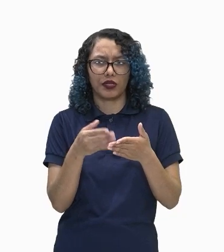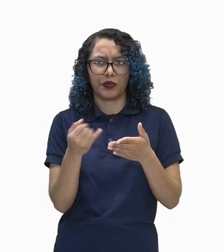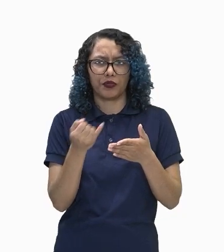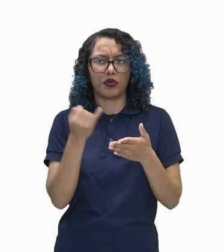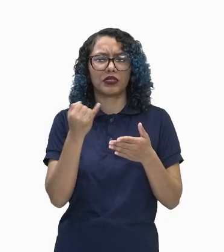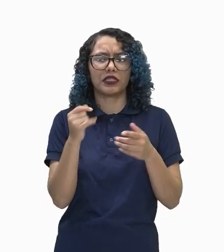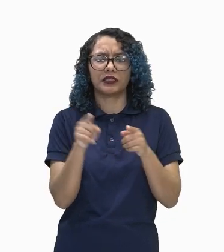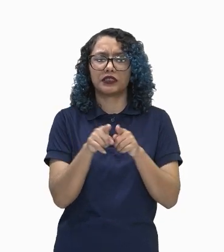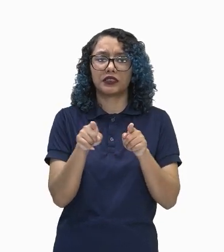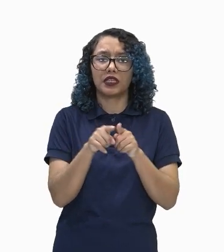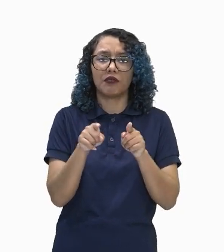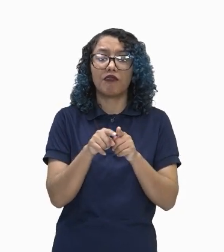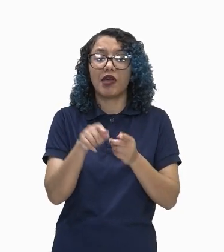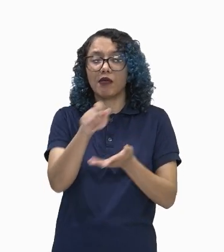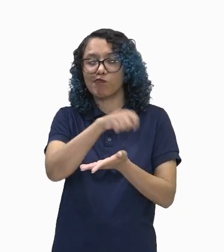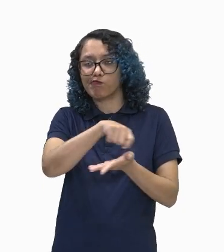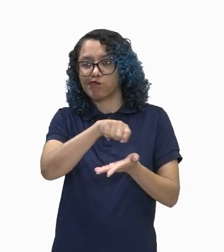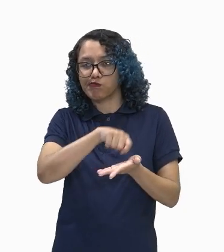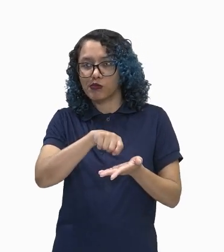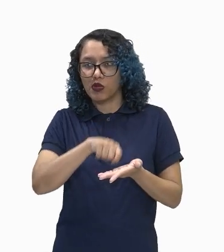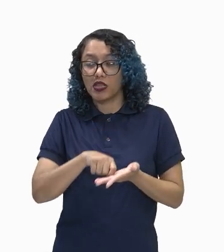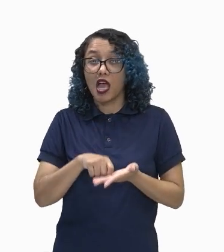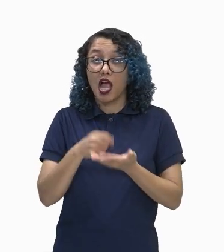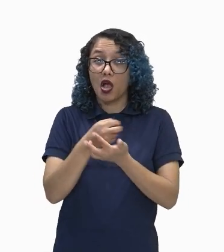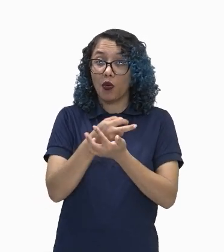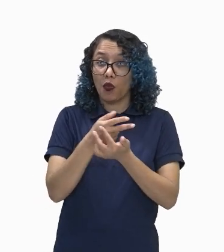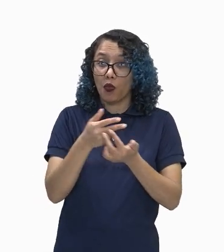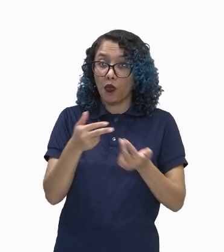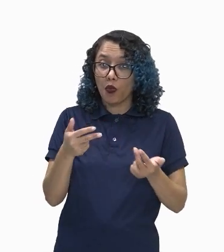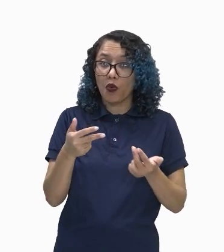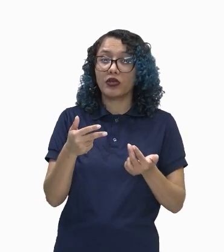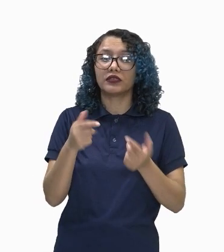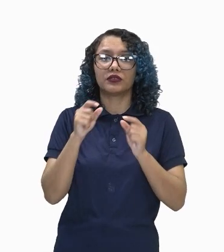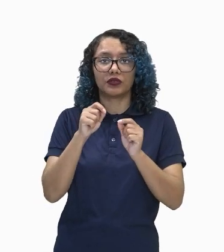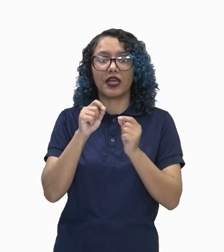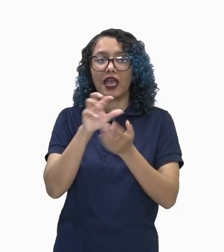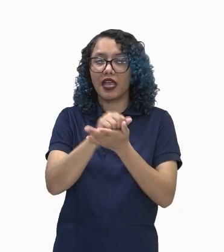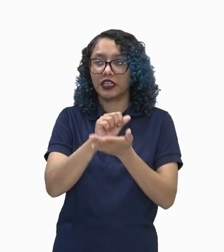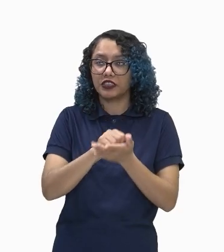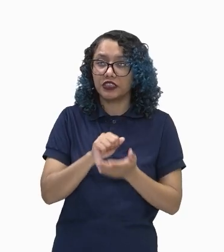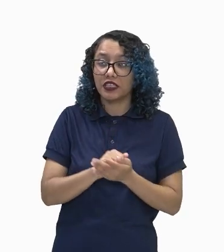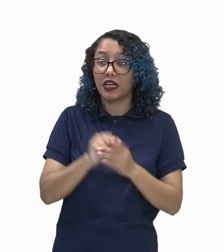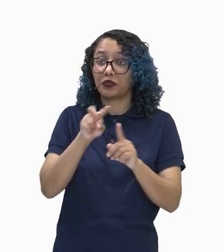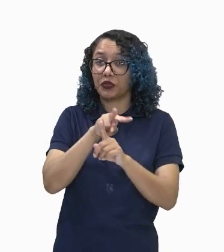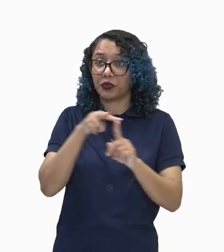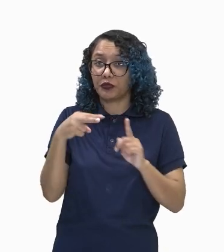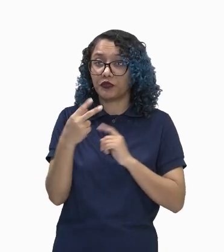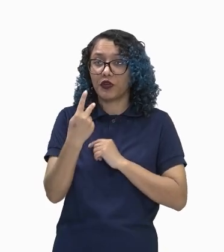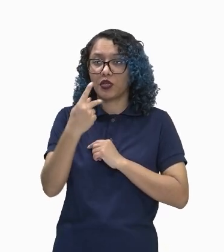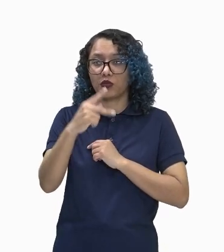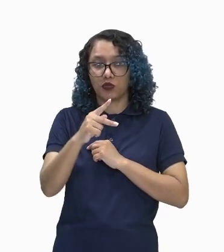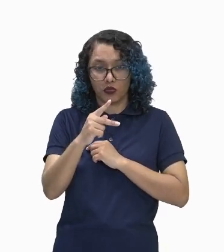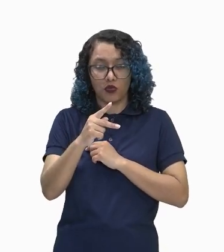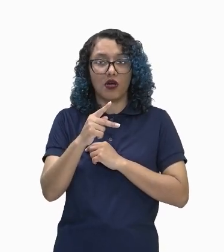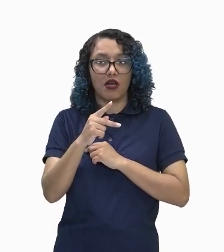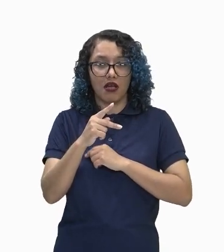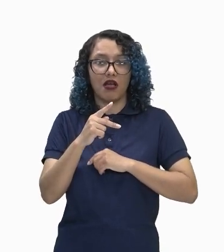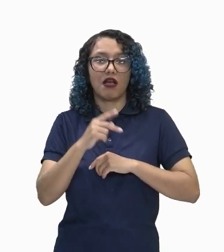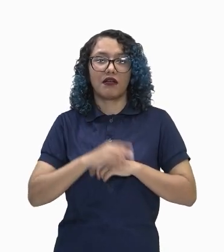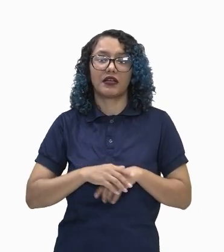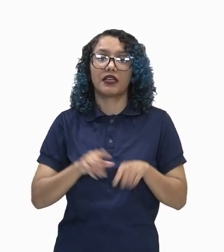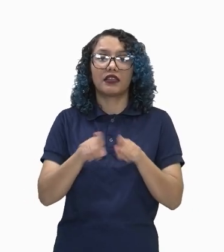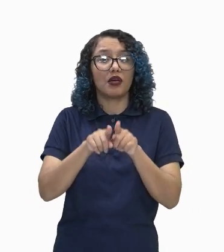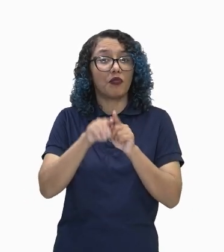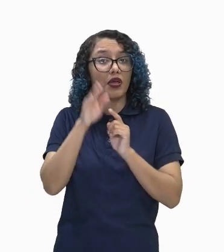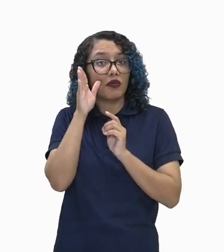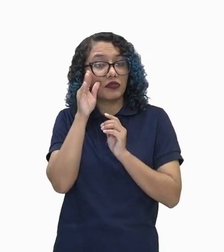fazer anotações que capturem suas impressões e observações, porque tudo vai partir das suas